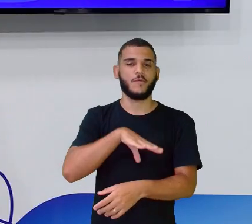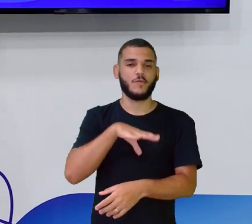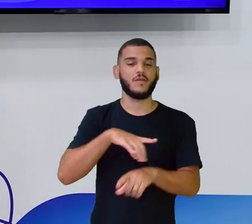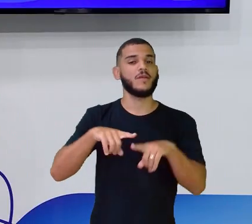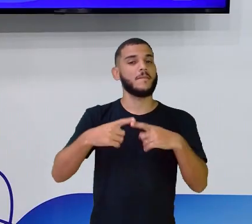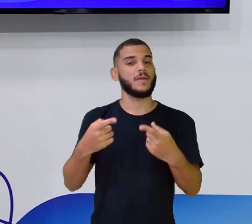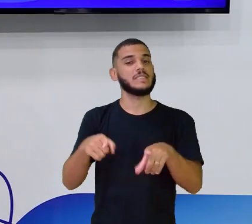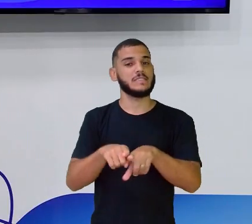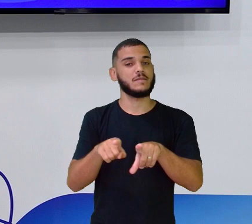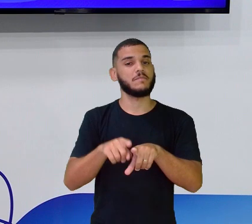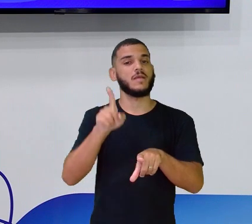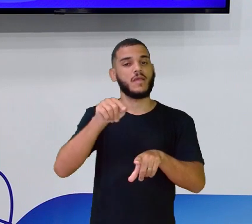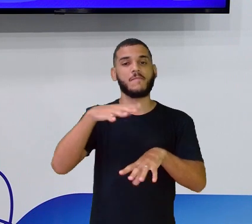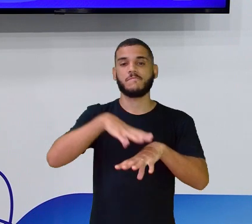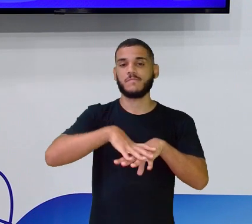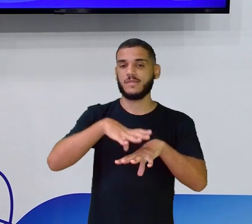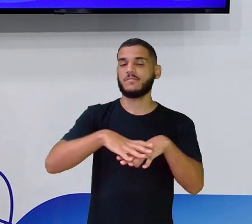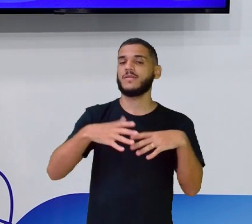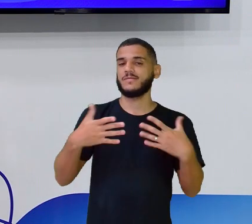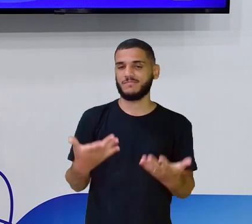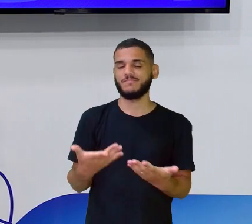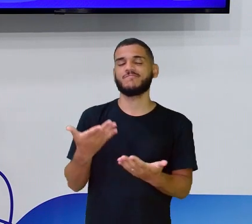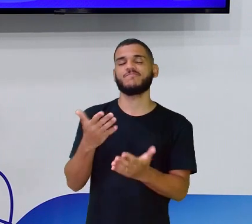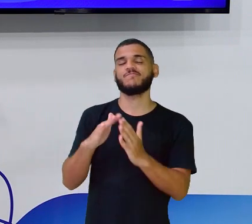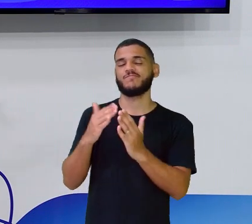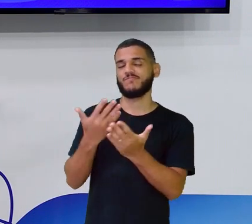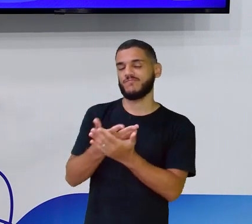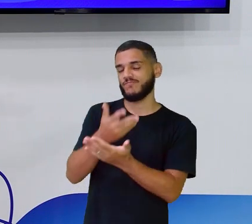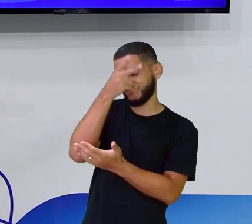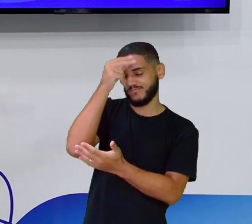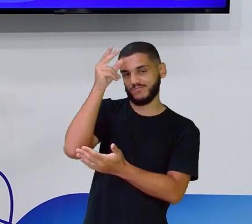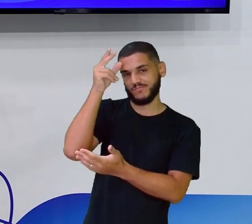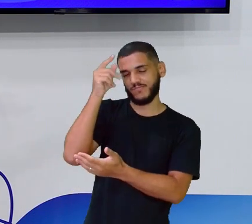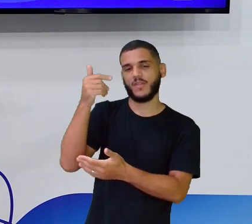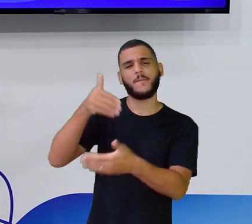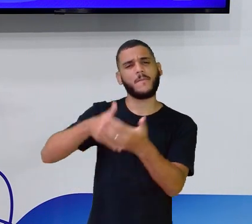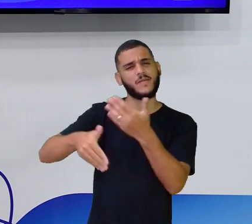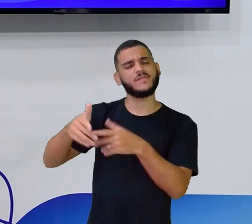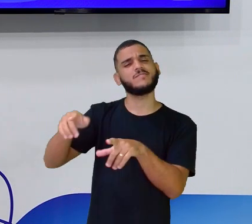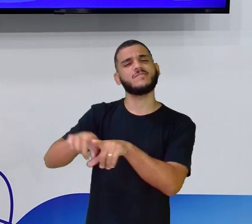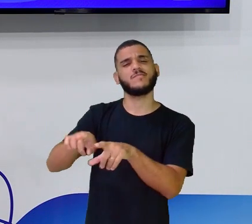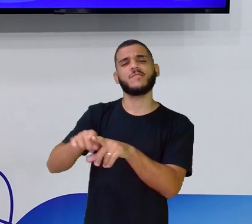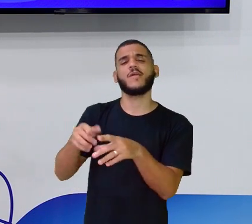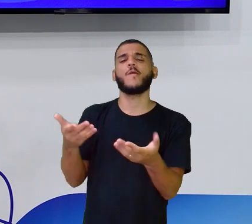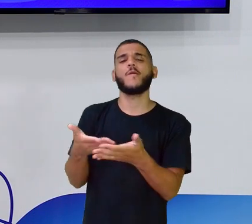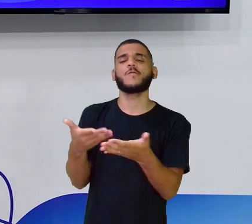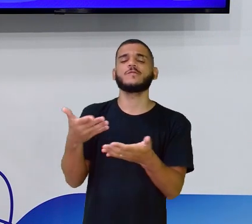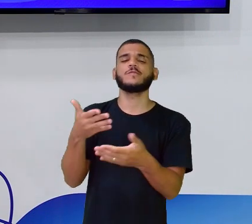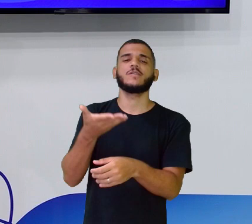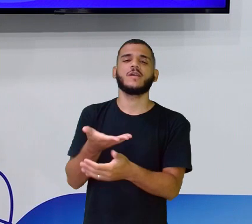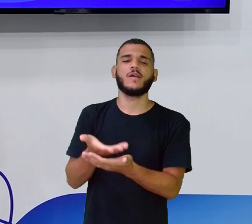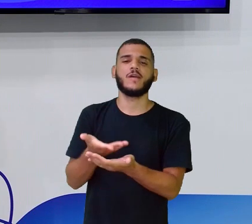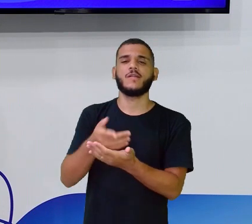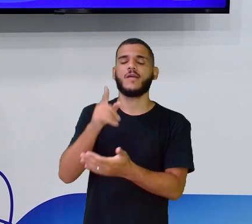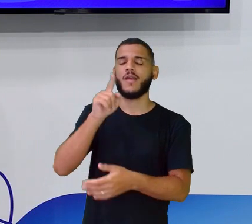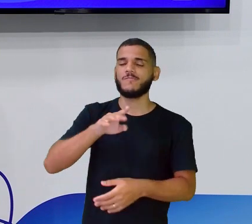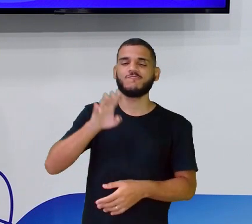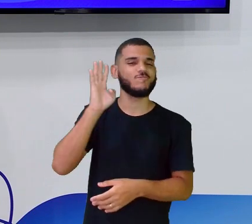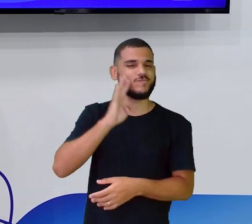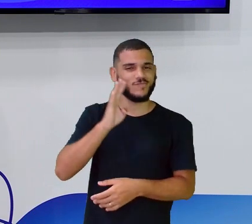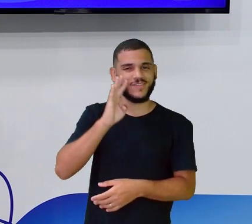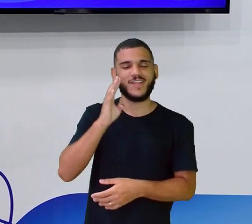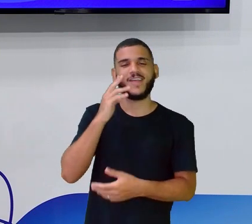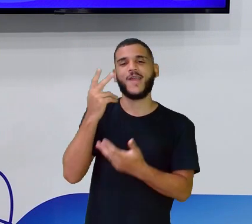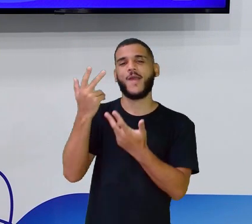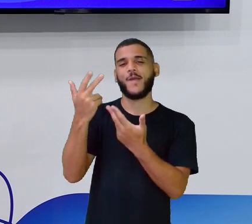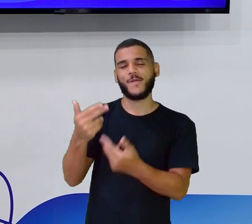para todo mundo da Escola Sítio do Céu. Bianca, participa comigo também. A aula hoje vai ser tão boa